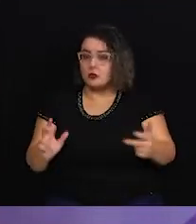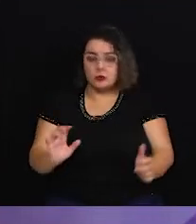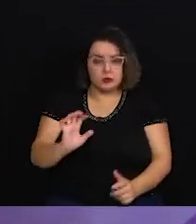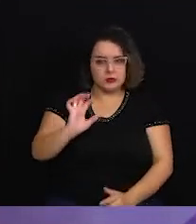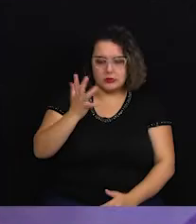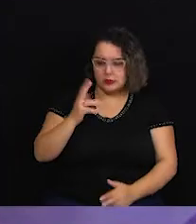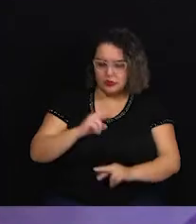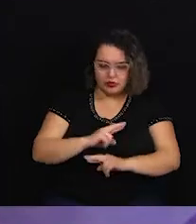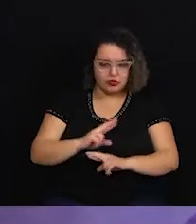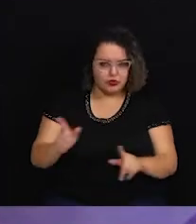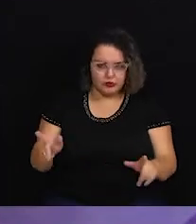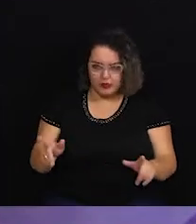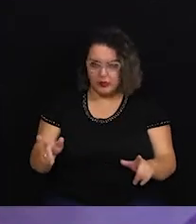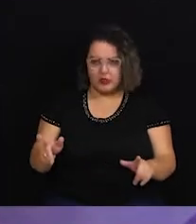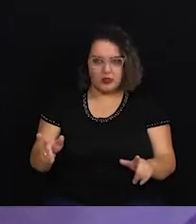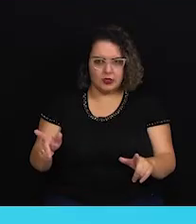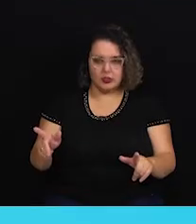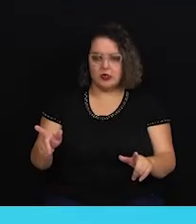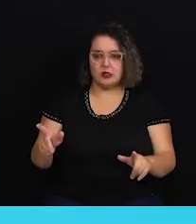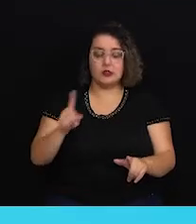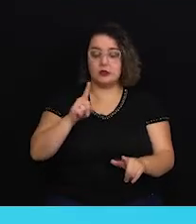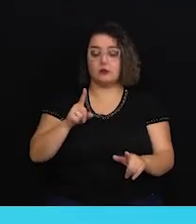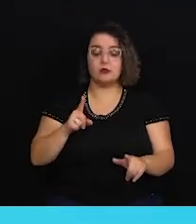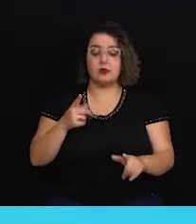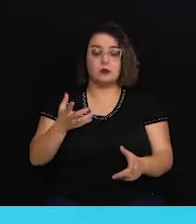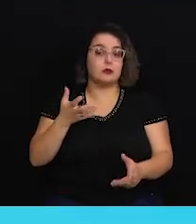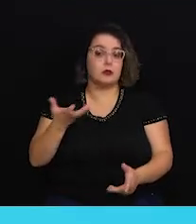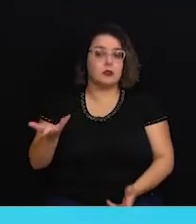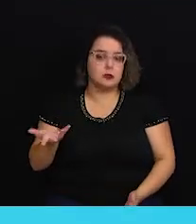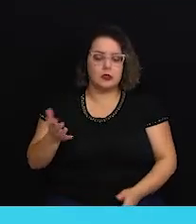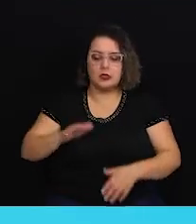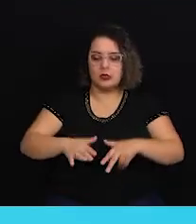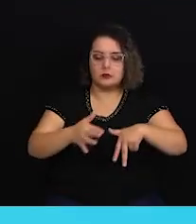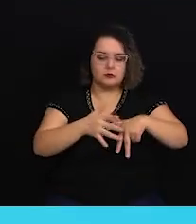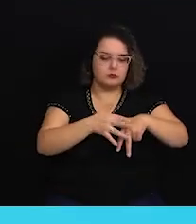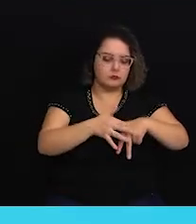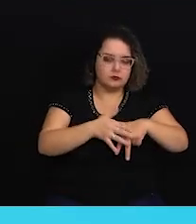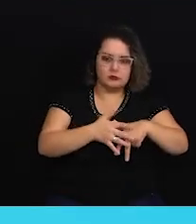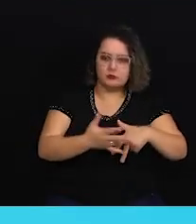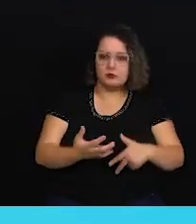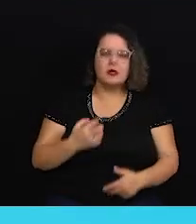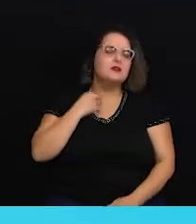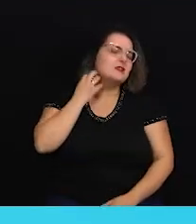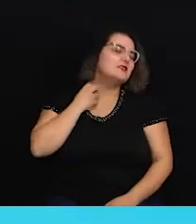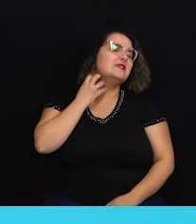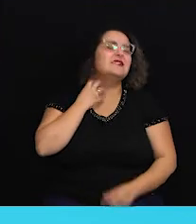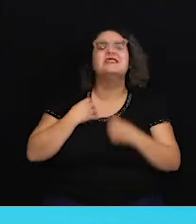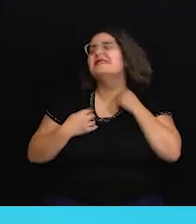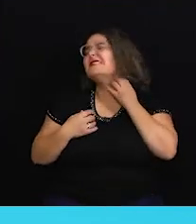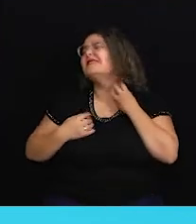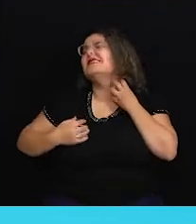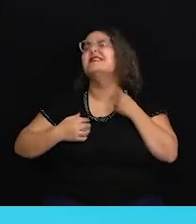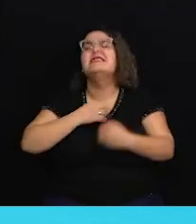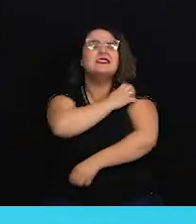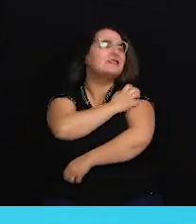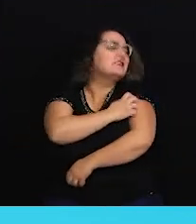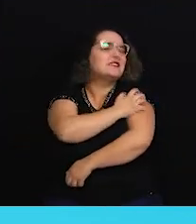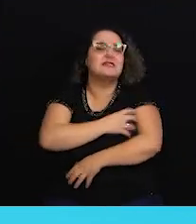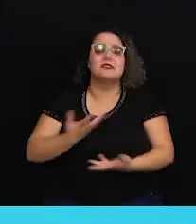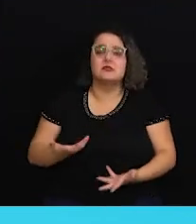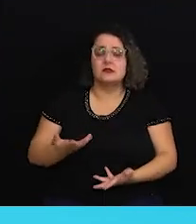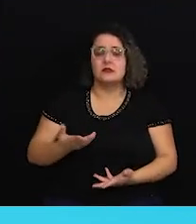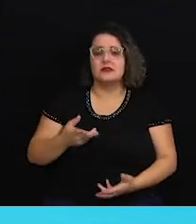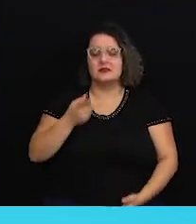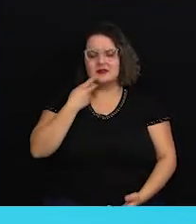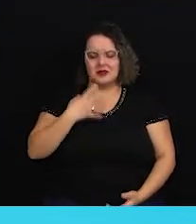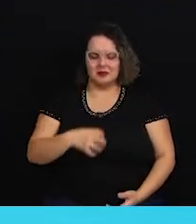são aqueles eventos que acontecem que não são o esperado. Às vezes, o paciente que teve mais coceira depois da cirurgia, se ele